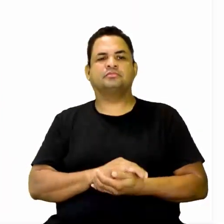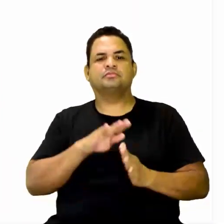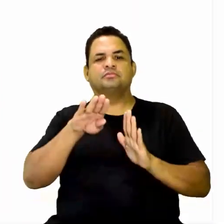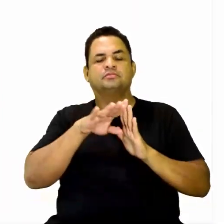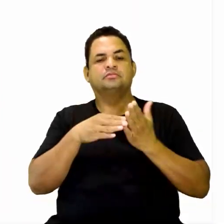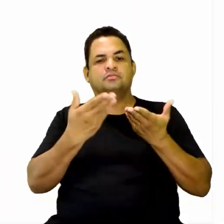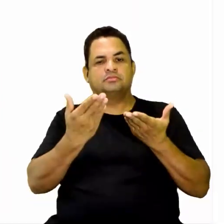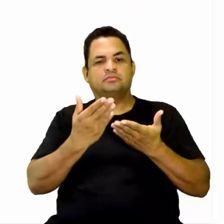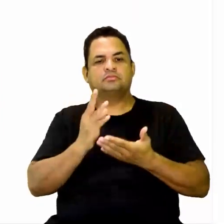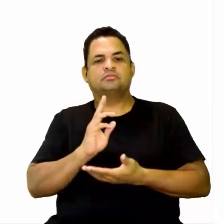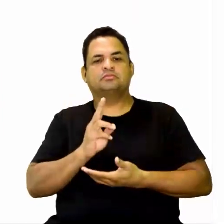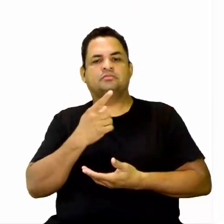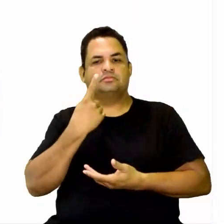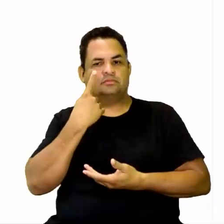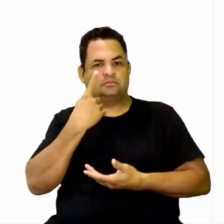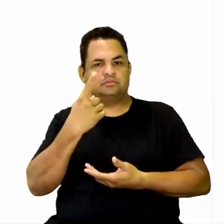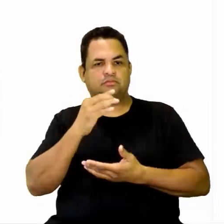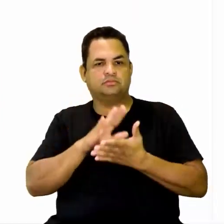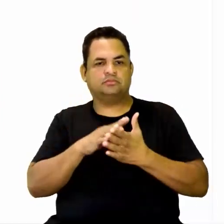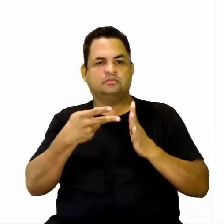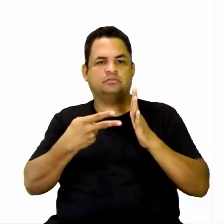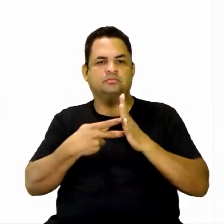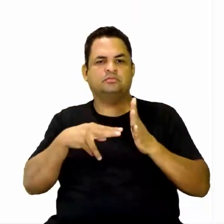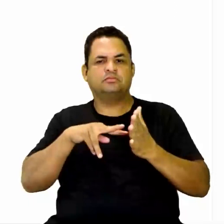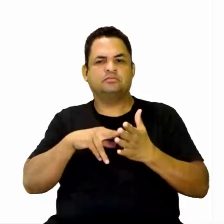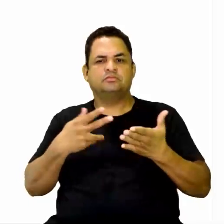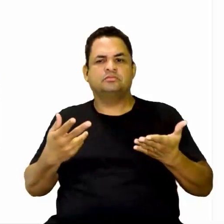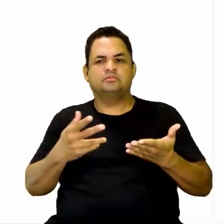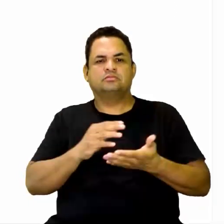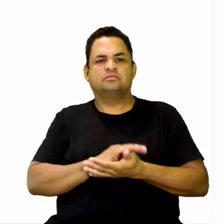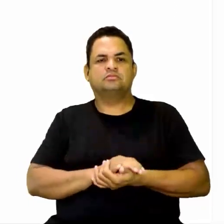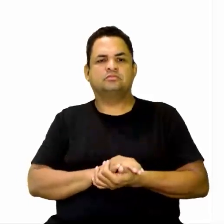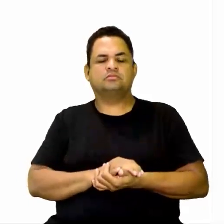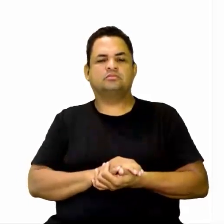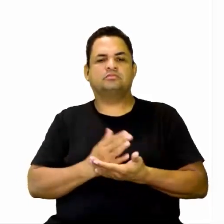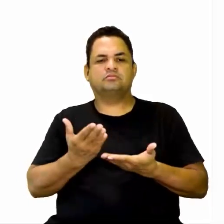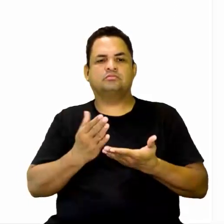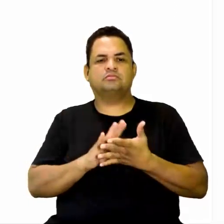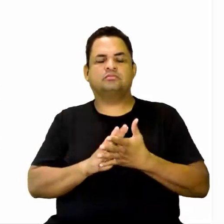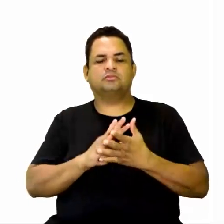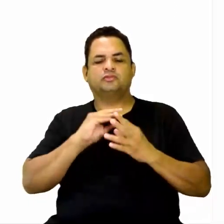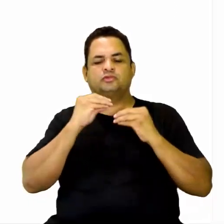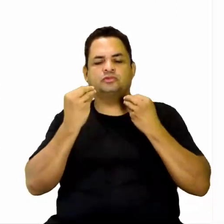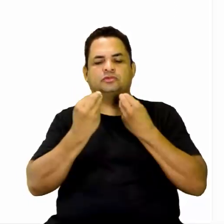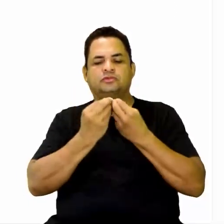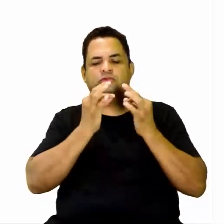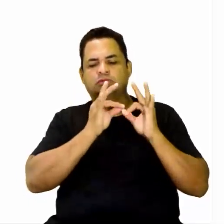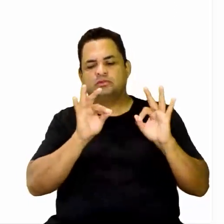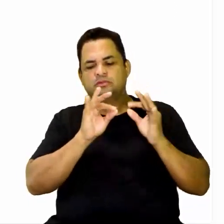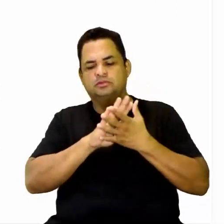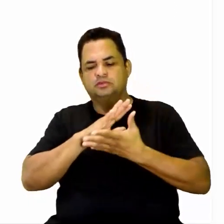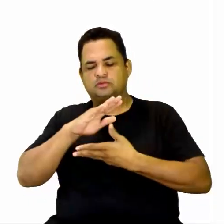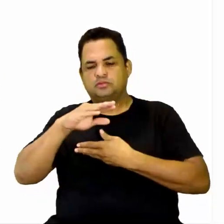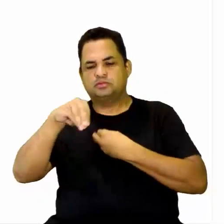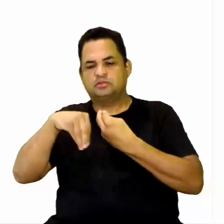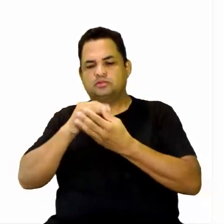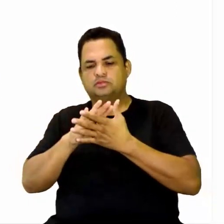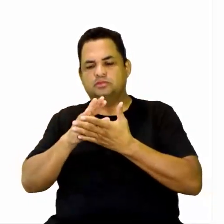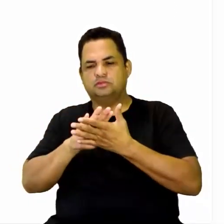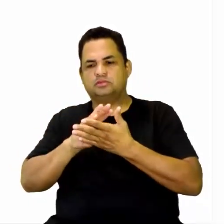você entendeu o que significa a mistura, substância simples, substância composta, vamos